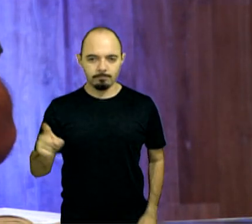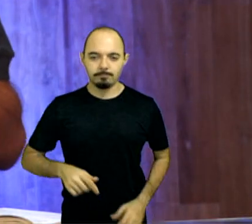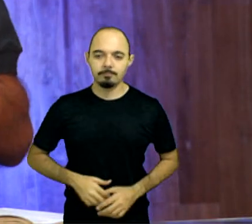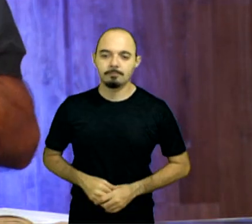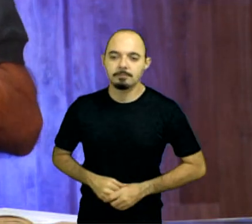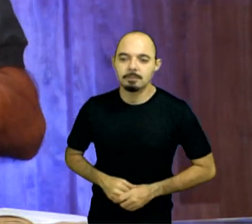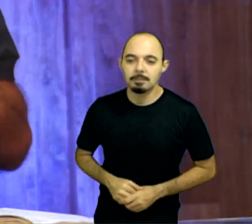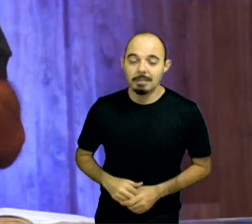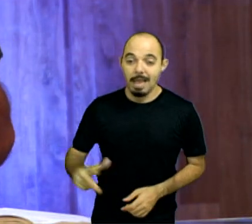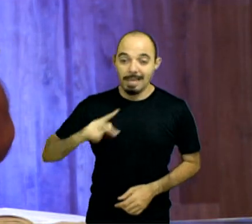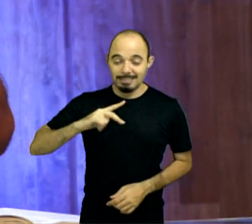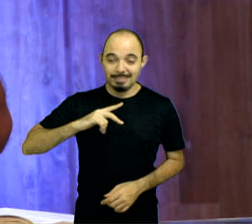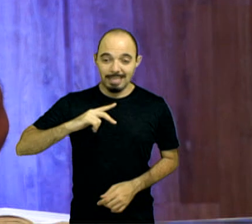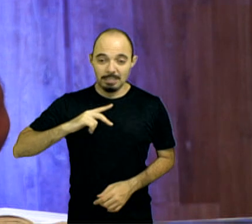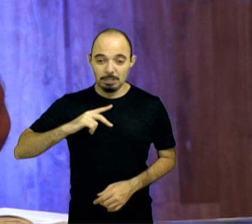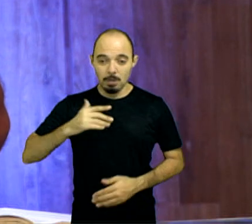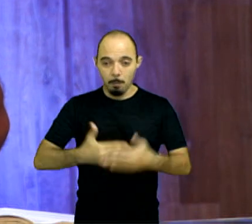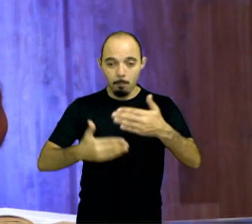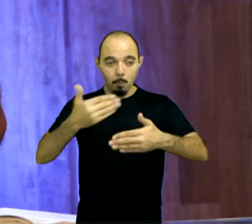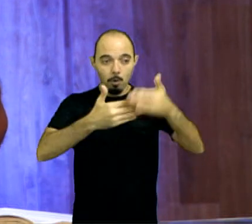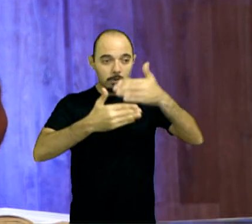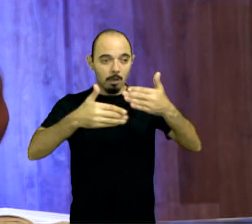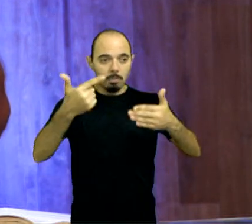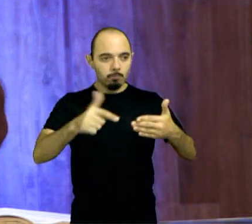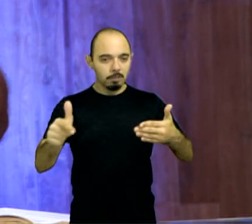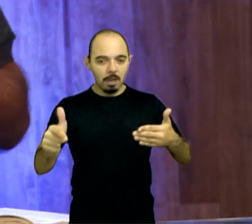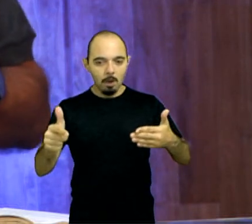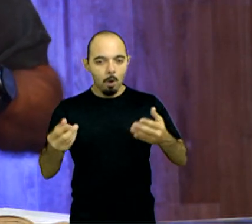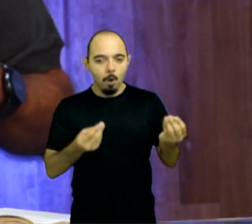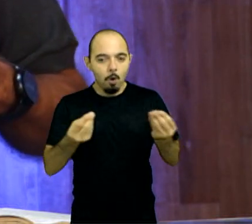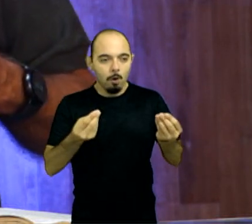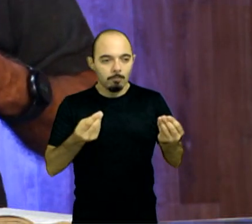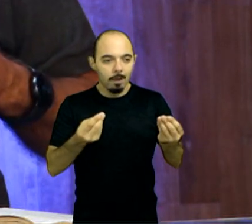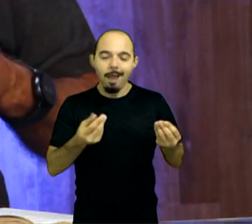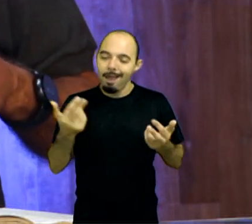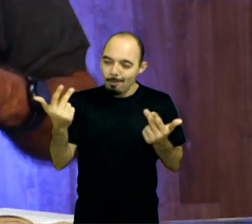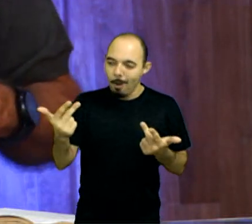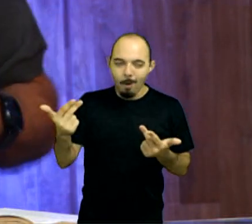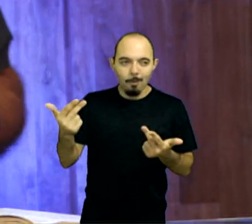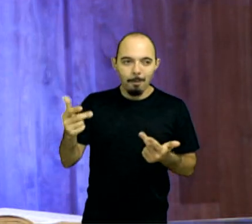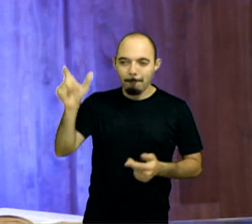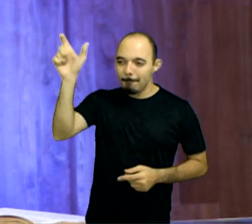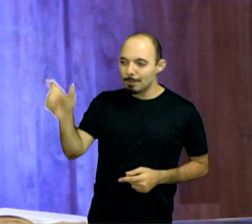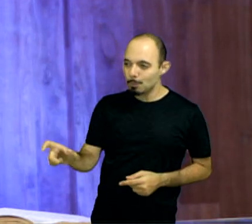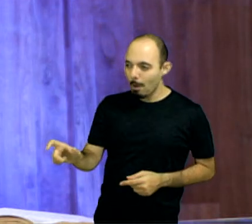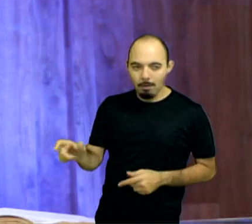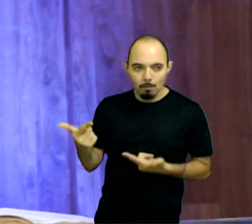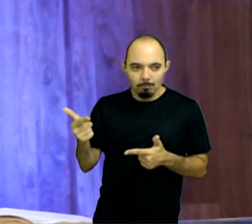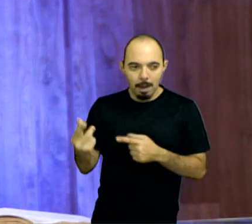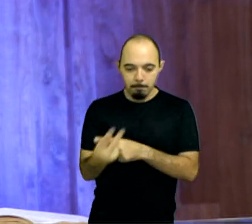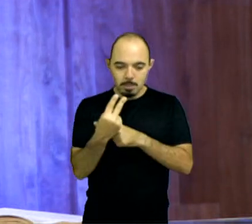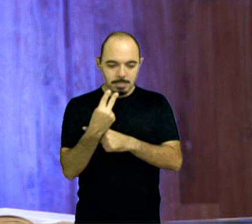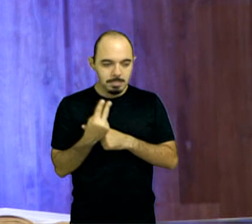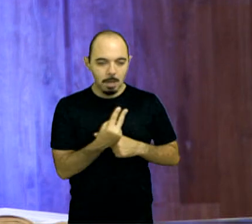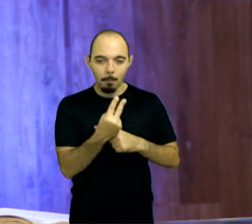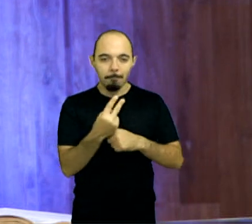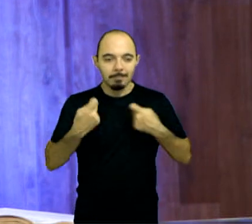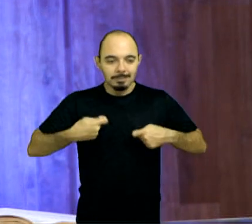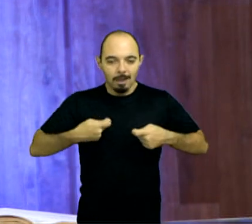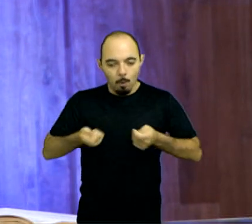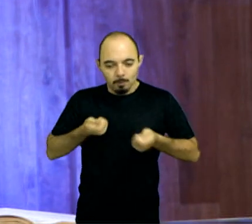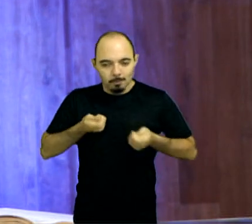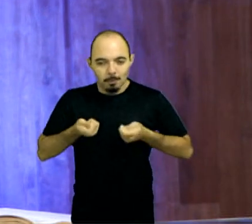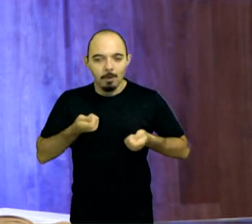assim é um homem que não tem domínio próprio. Olha, meu irmão, aquilo que você não